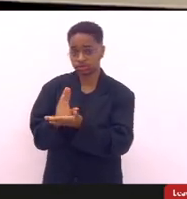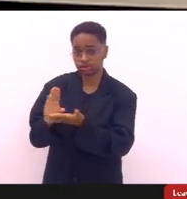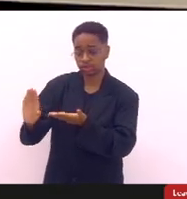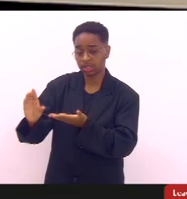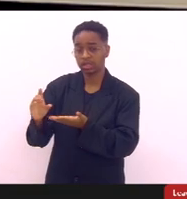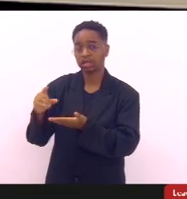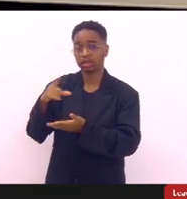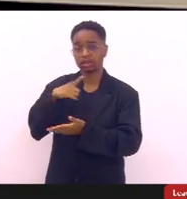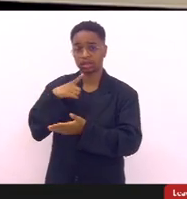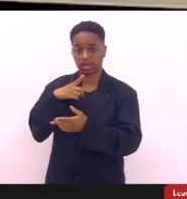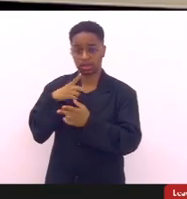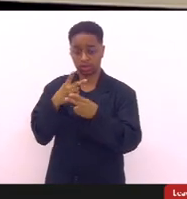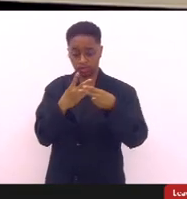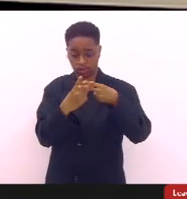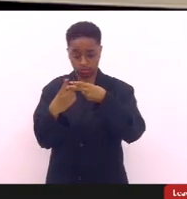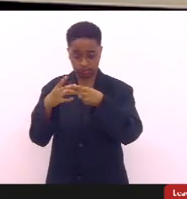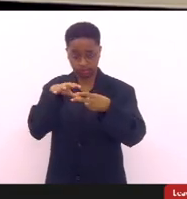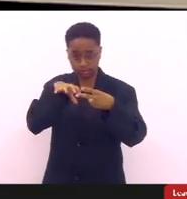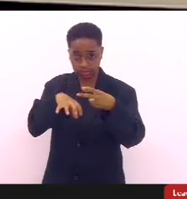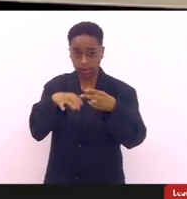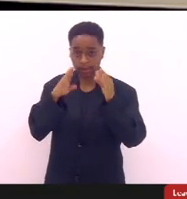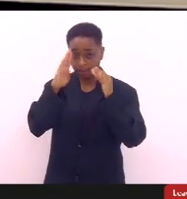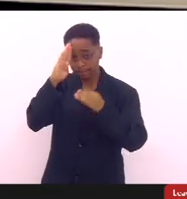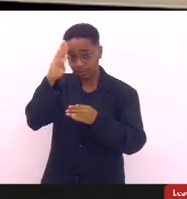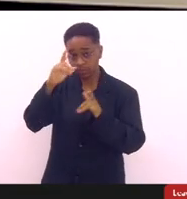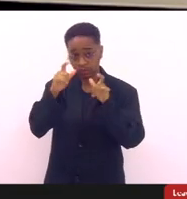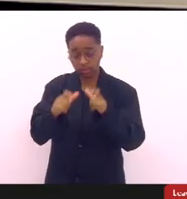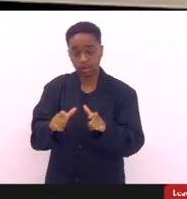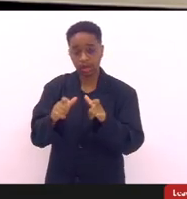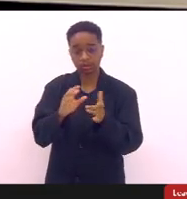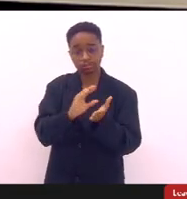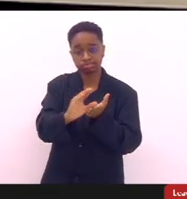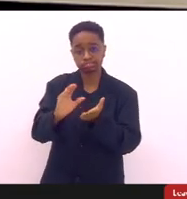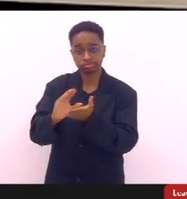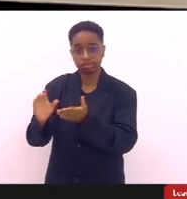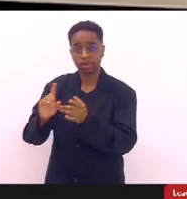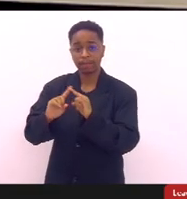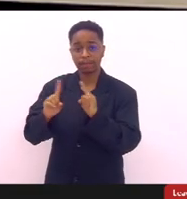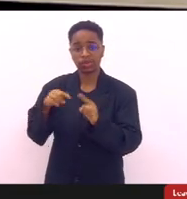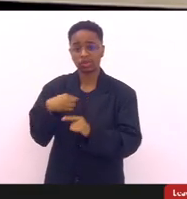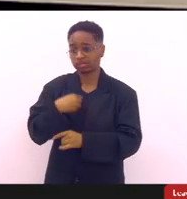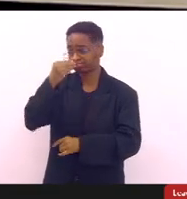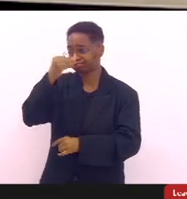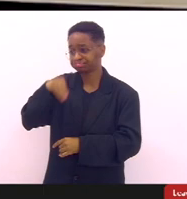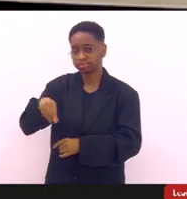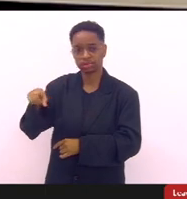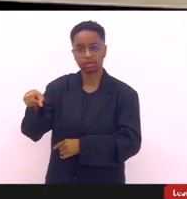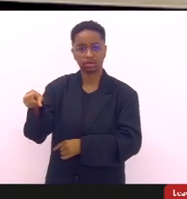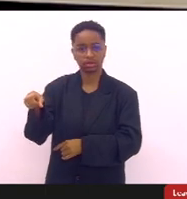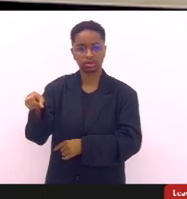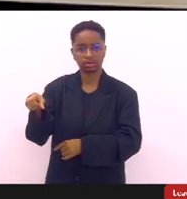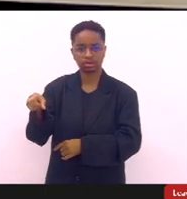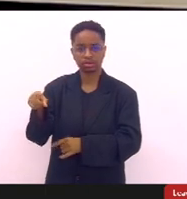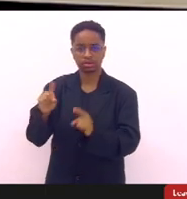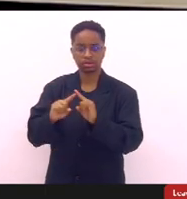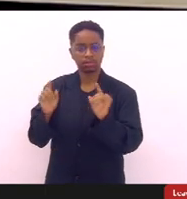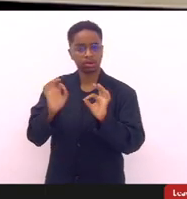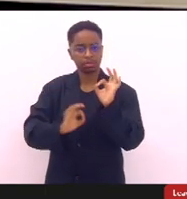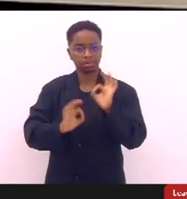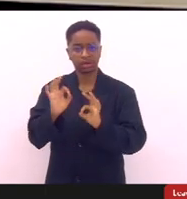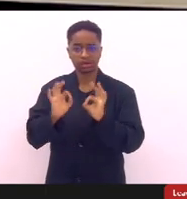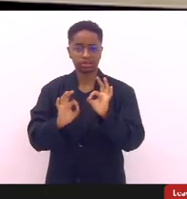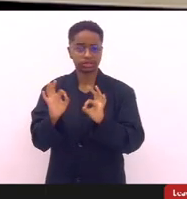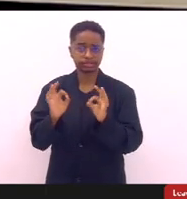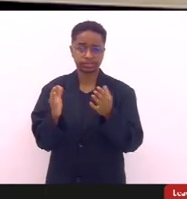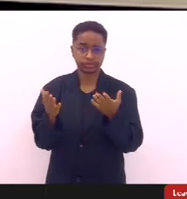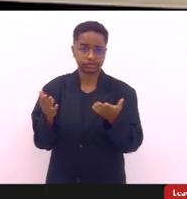prisão como um dos principais focos de contribuição para a doença, a gente resolva abrir mão do hospital sanatório penal, que esse seja o planejamento